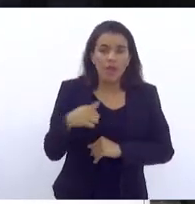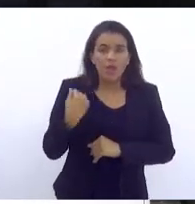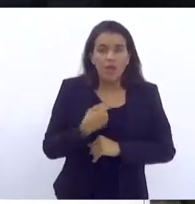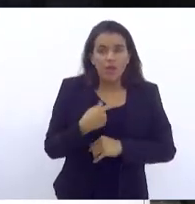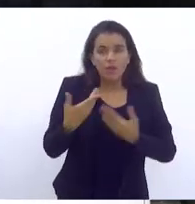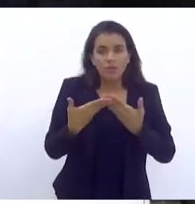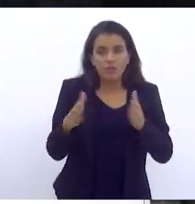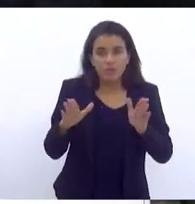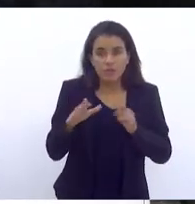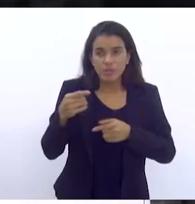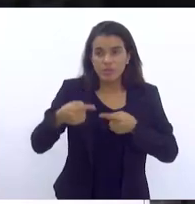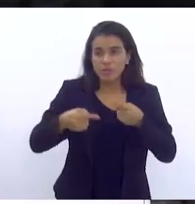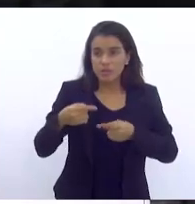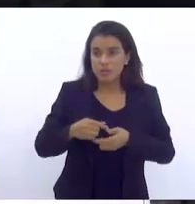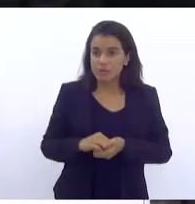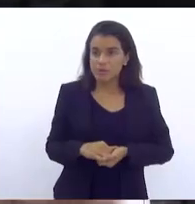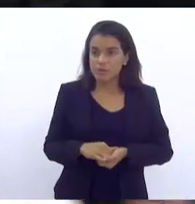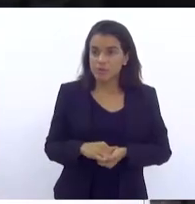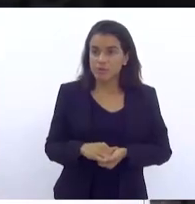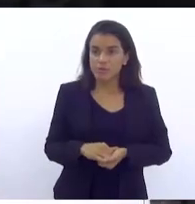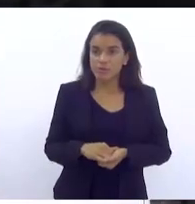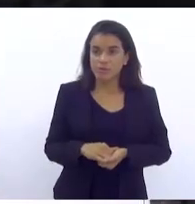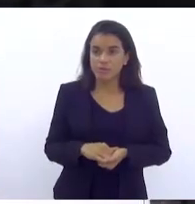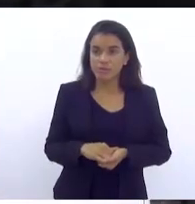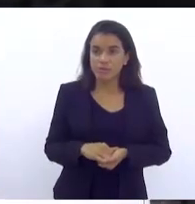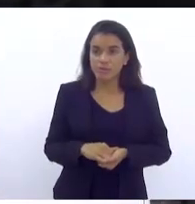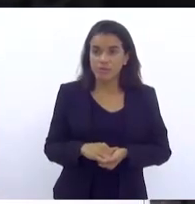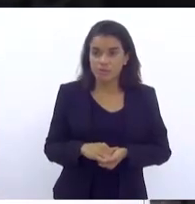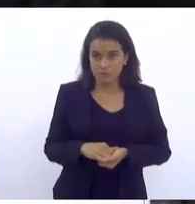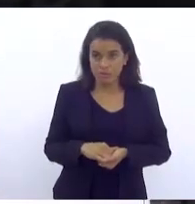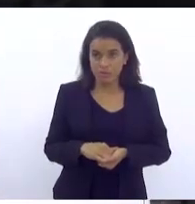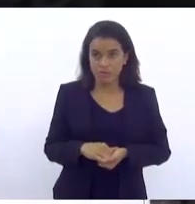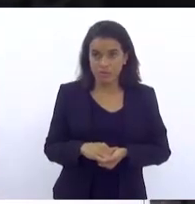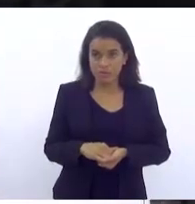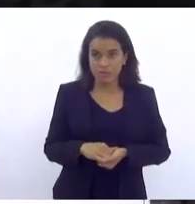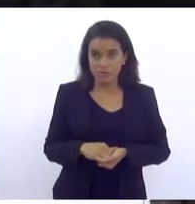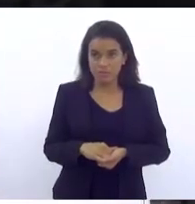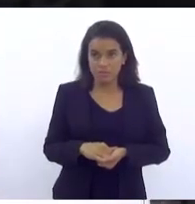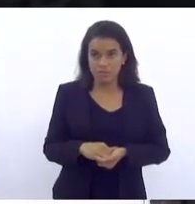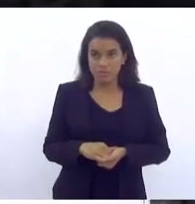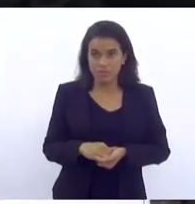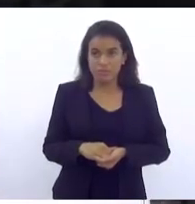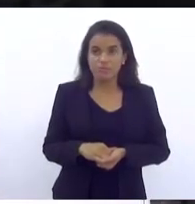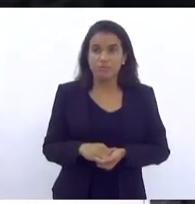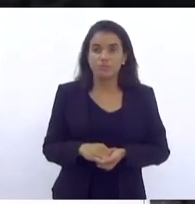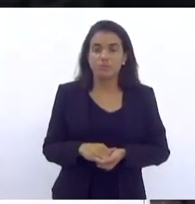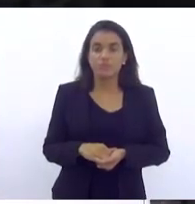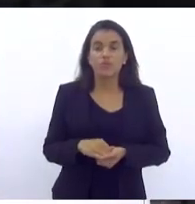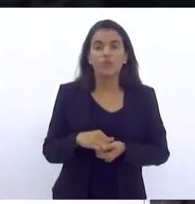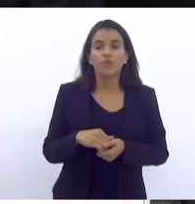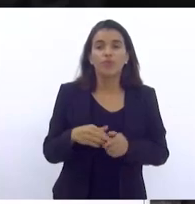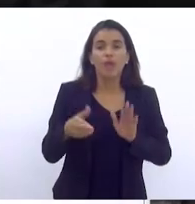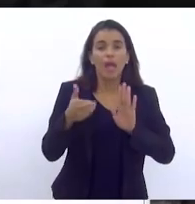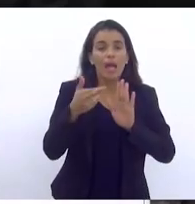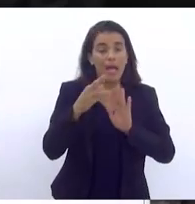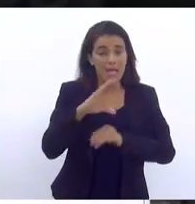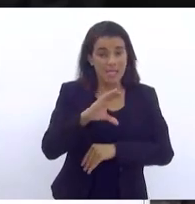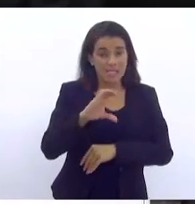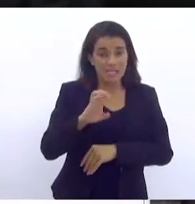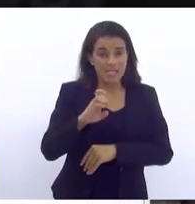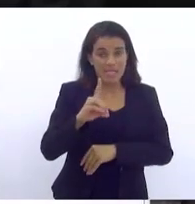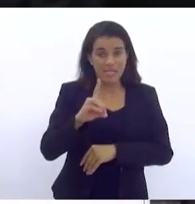a discutir tá então vou dizer pra senhora né os critérios a Sedai tem um